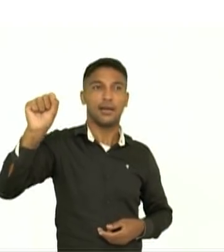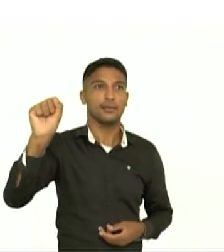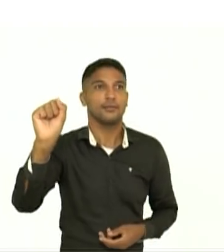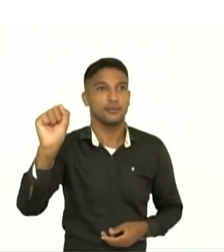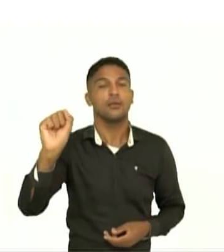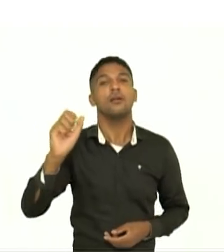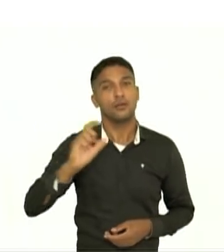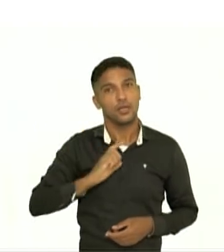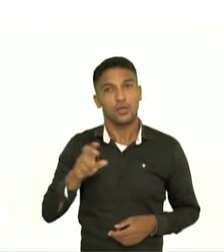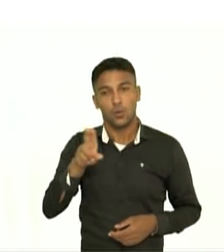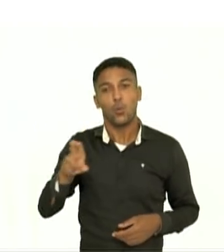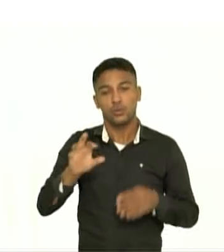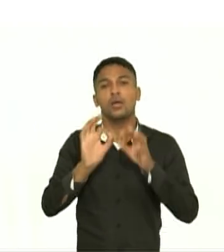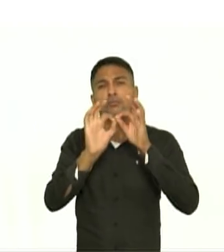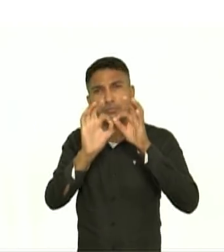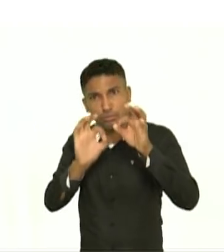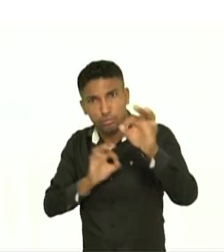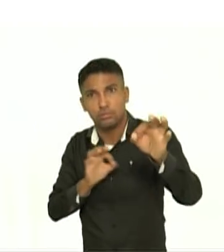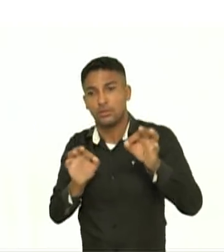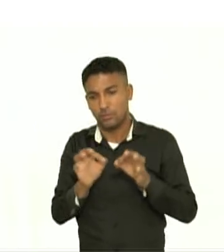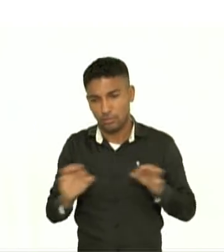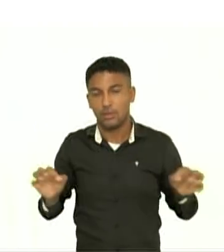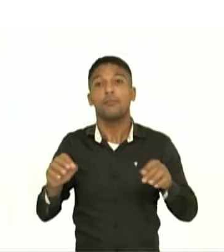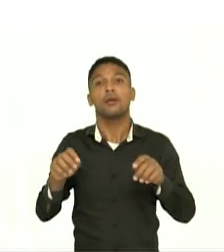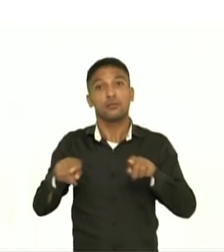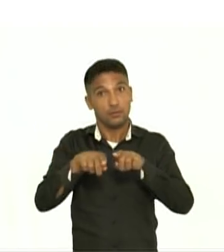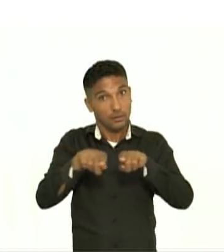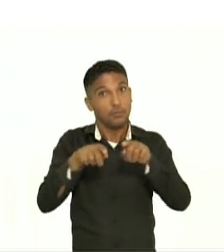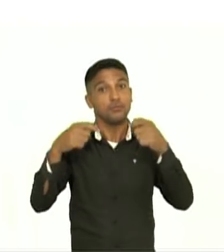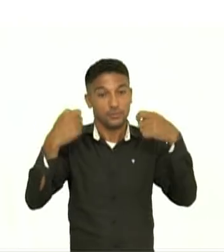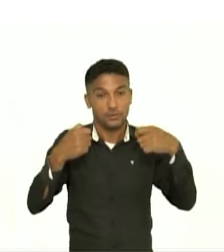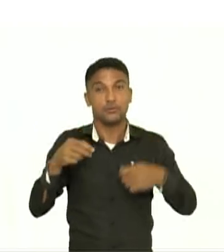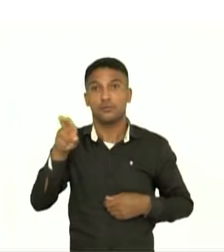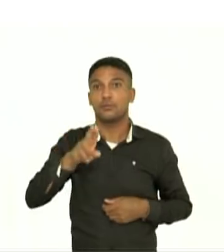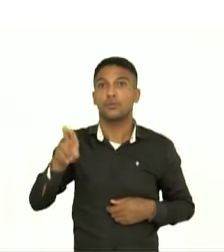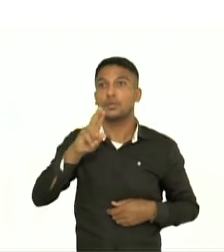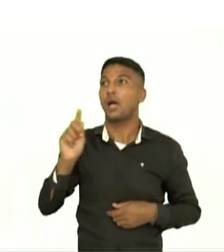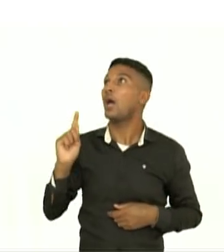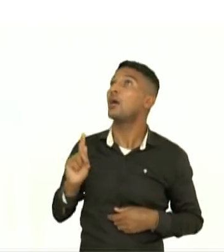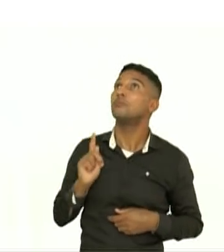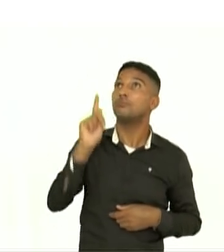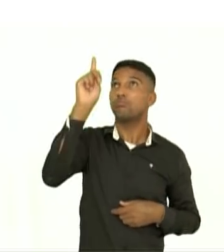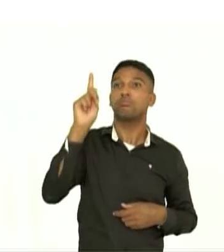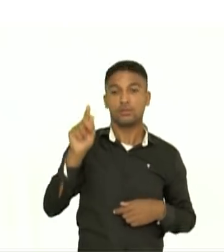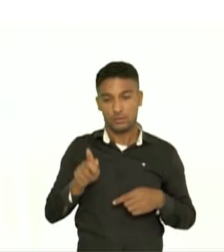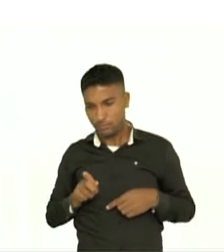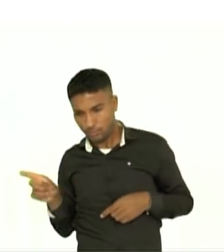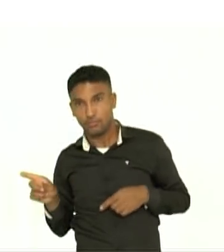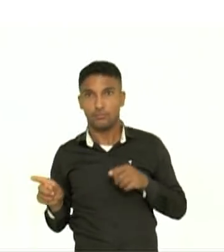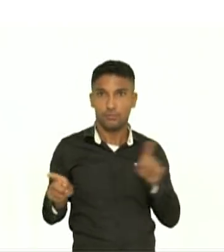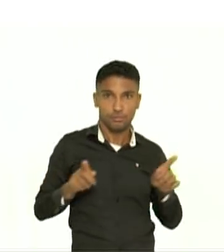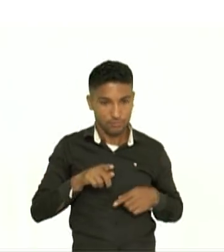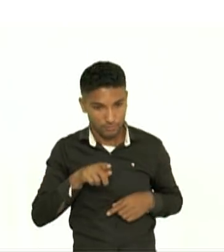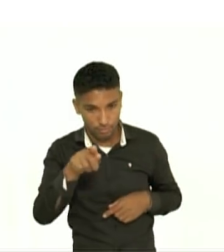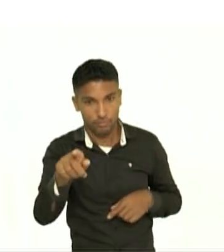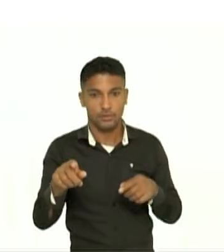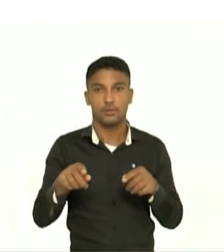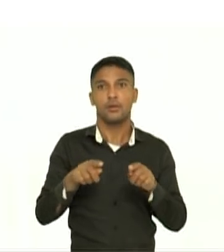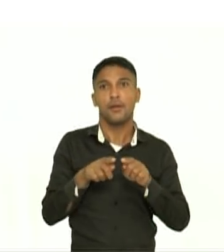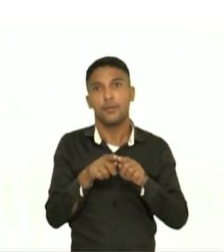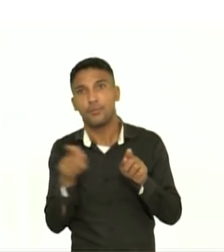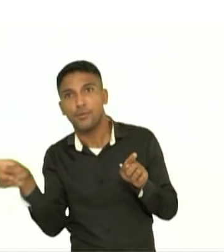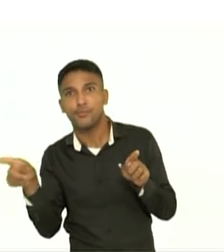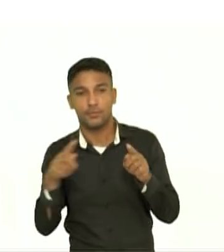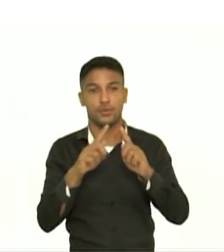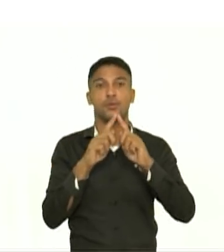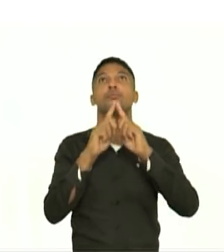direção e sentido. Ou seja, para que a gente possa definir uma grandeza vetorial, você precisa basicamente ter o